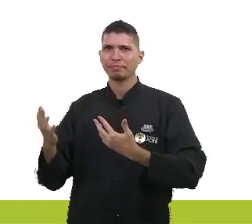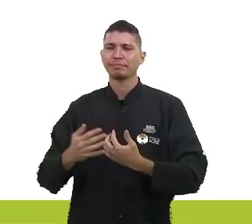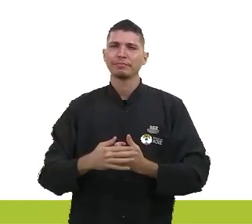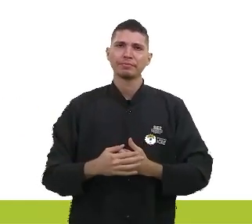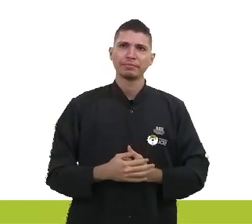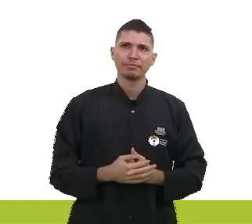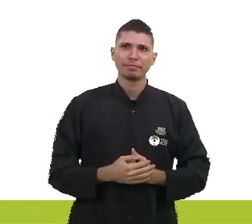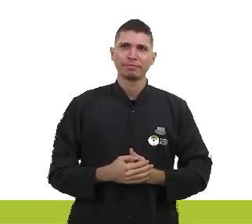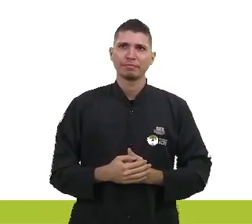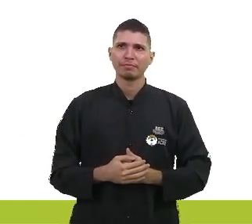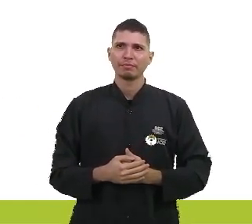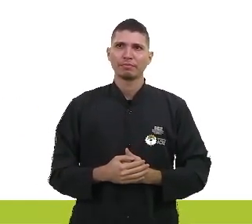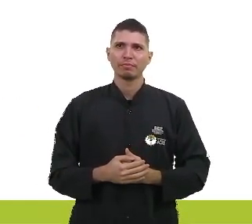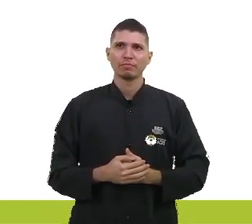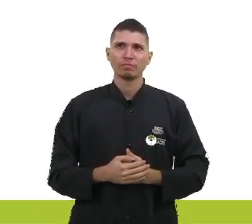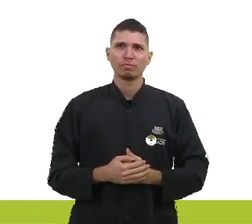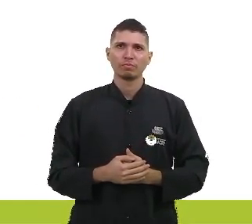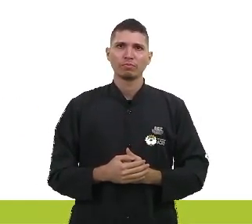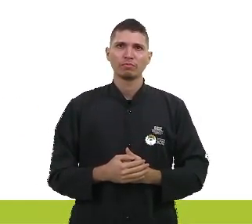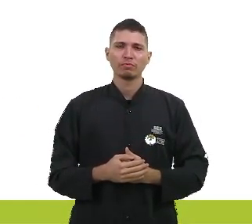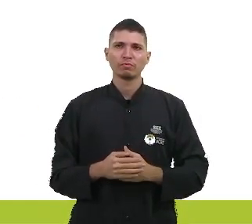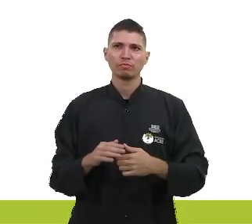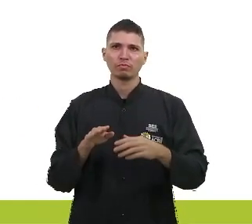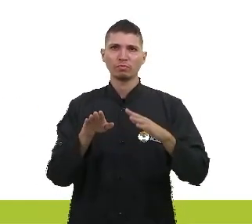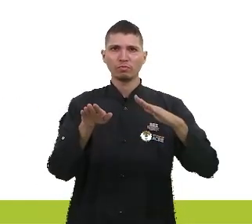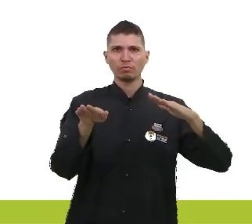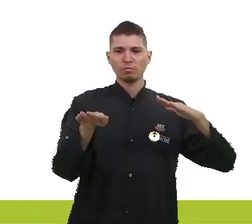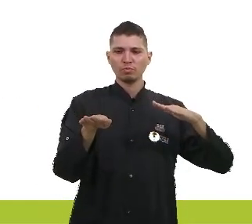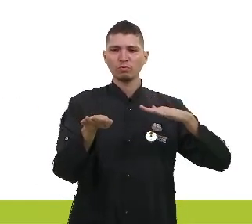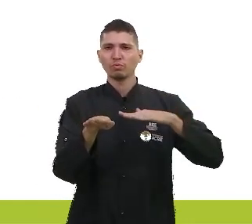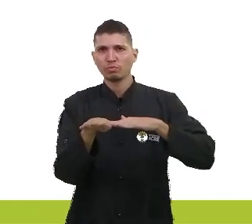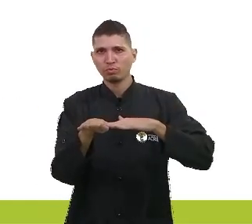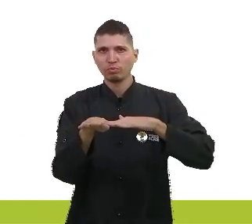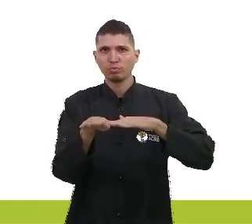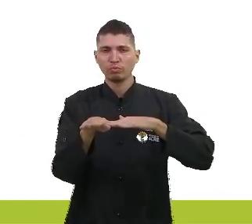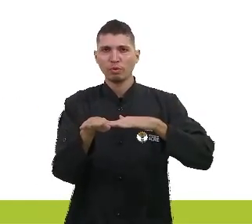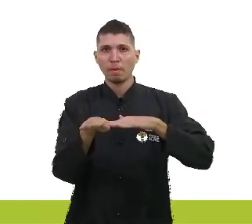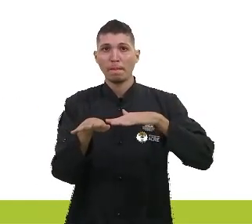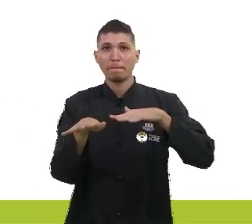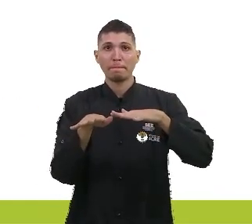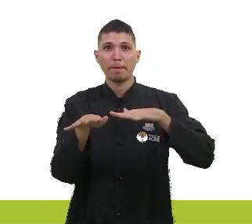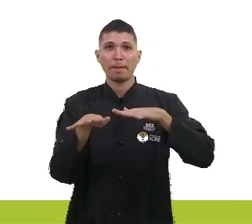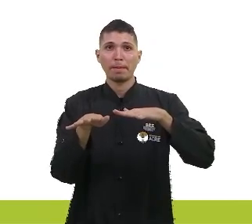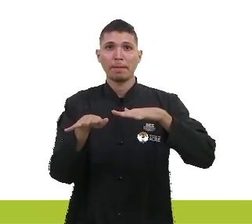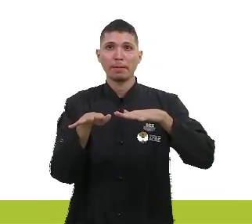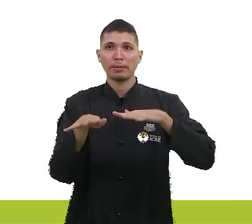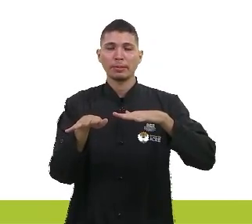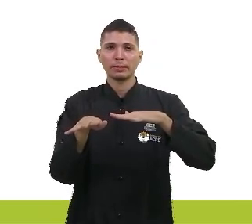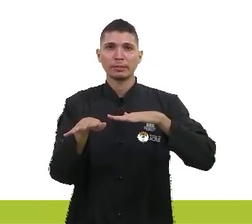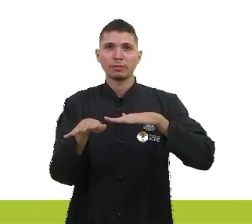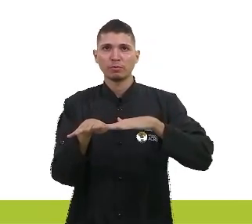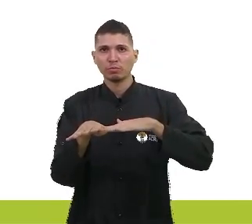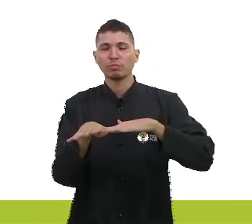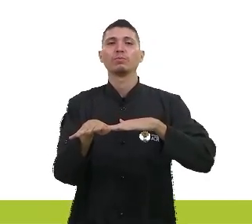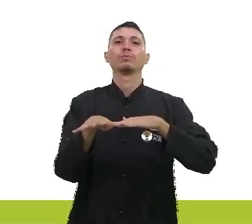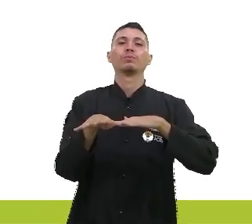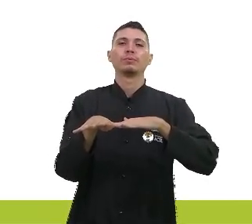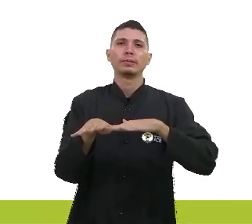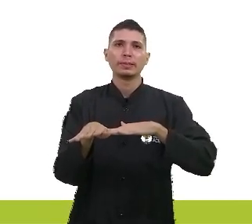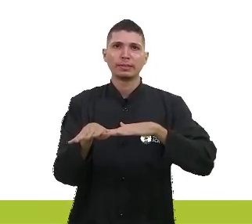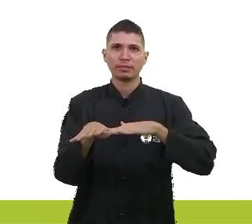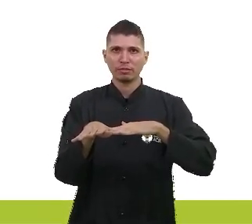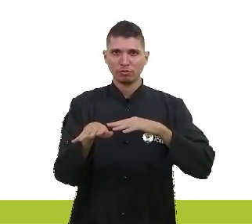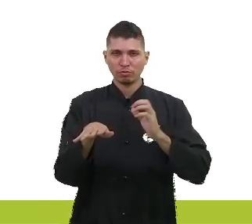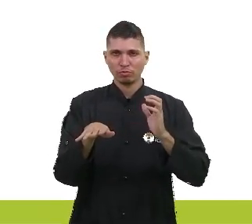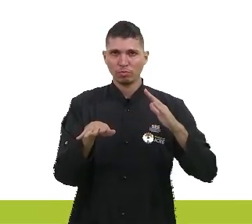né, nessa colisão traseira, a pessoa ela vai ser o quê? Ela é lançada para trás. Ela está em repouso, a tendência é permanecer em repouso. No momento que um carro